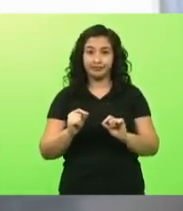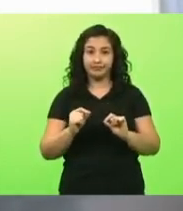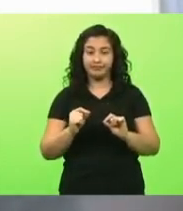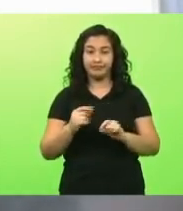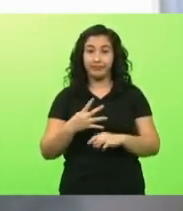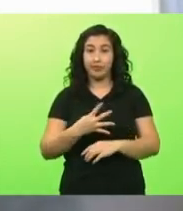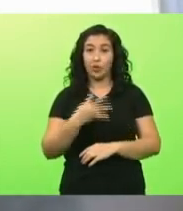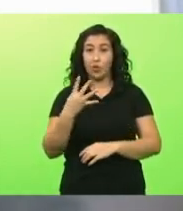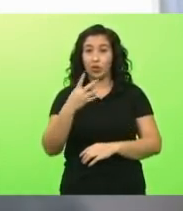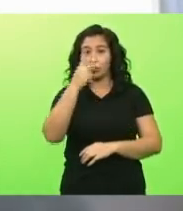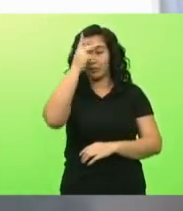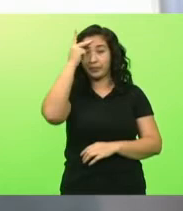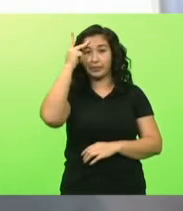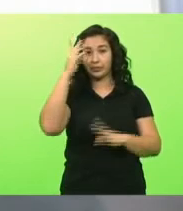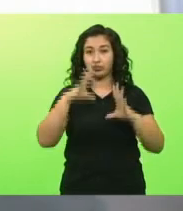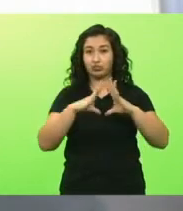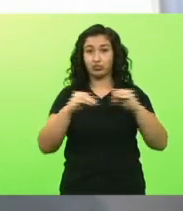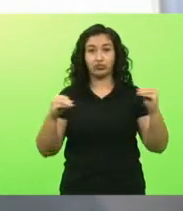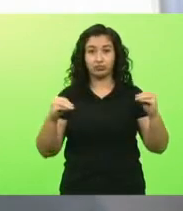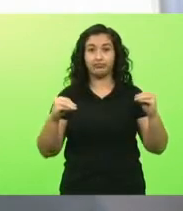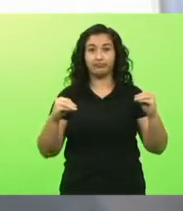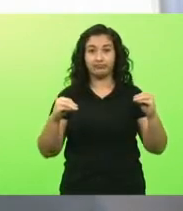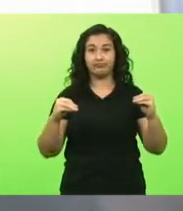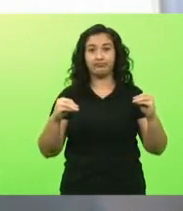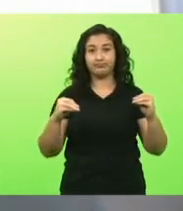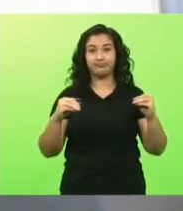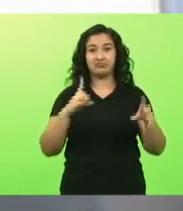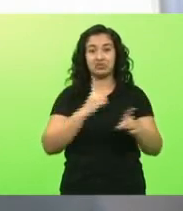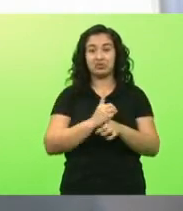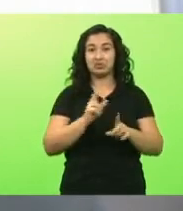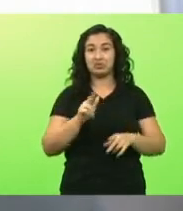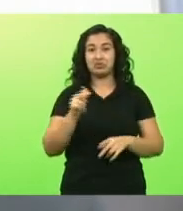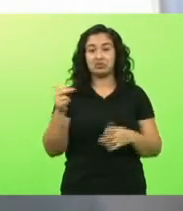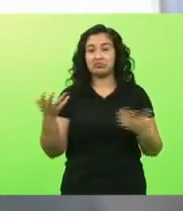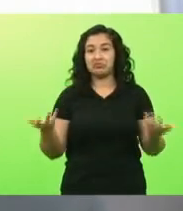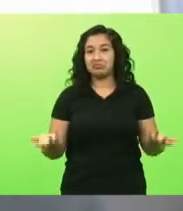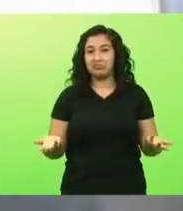pessoas desaparecidas por causa